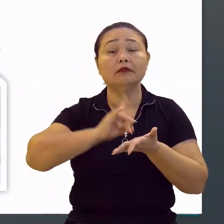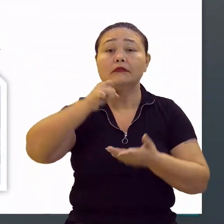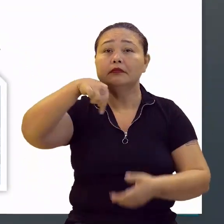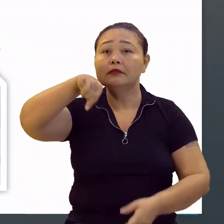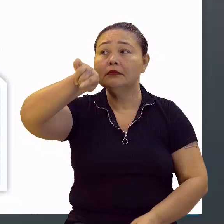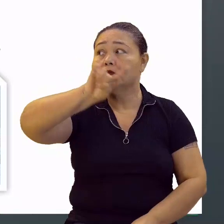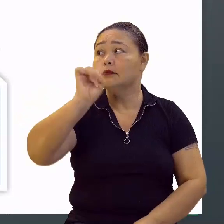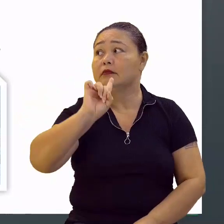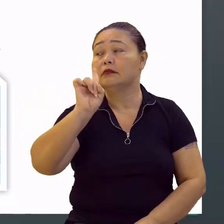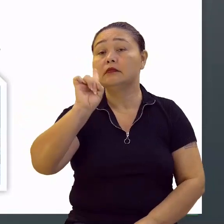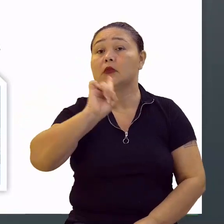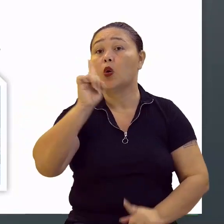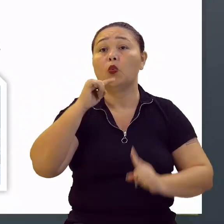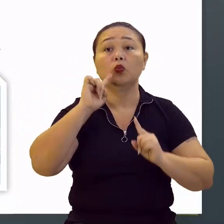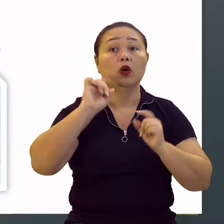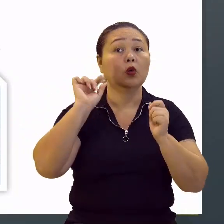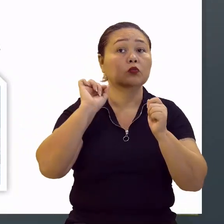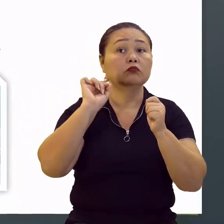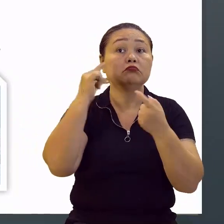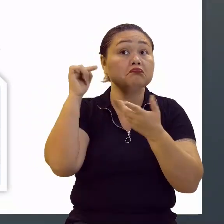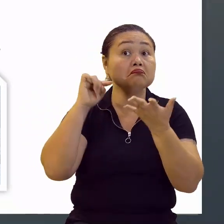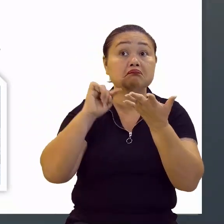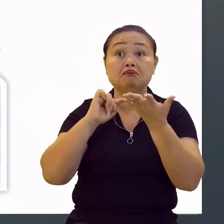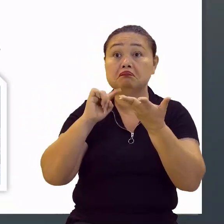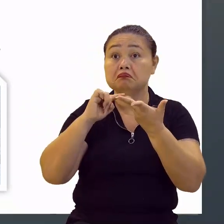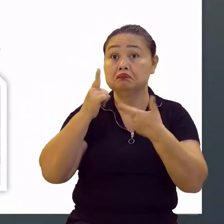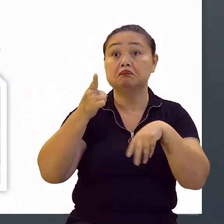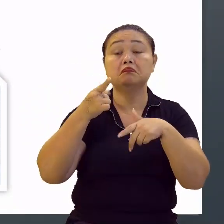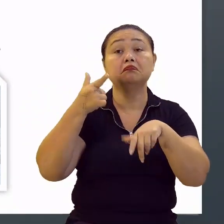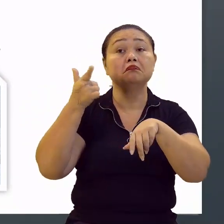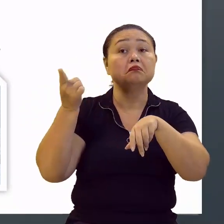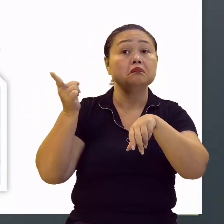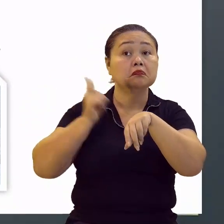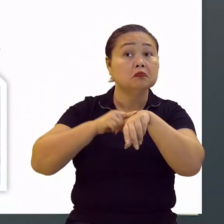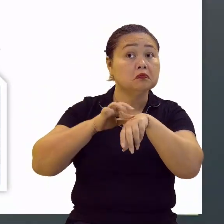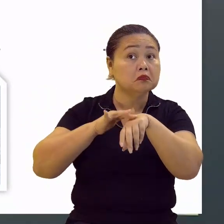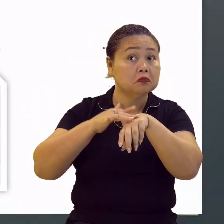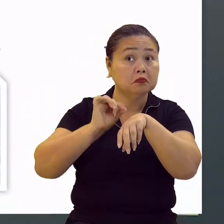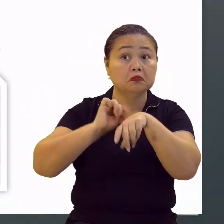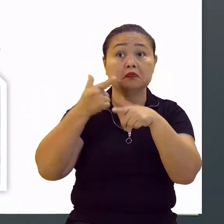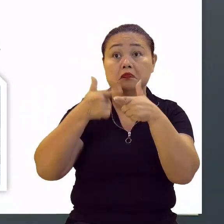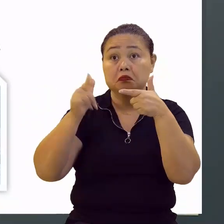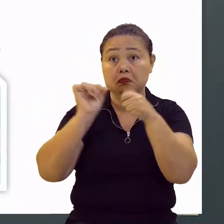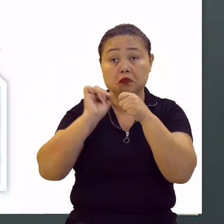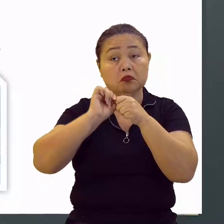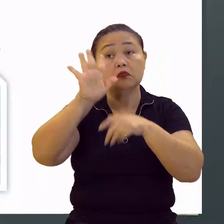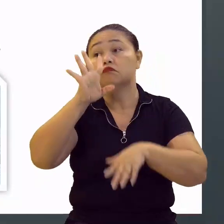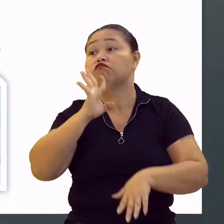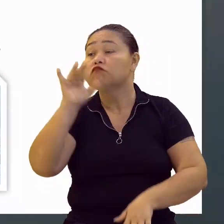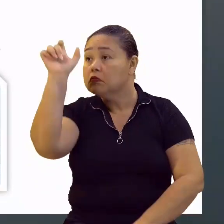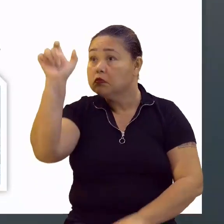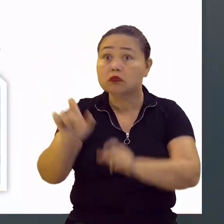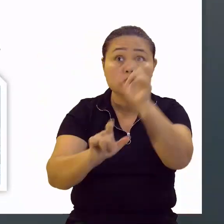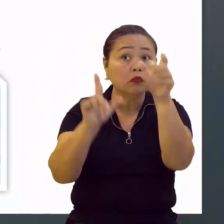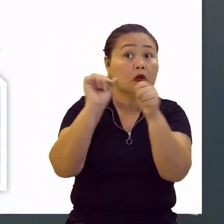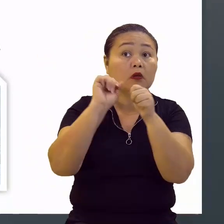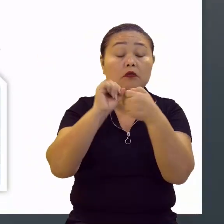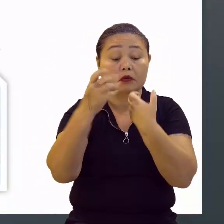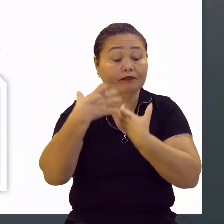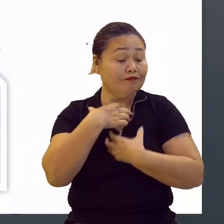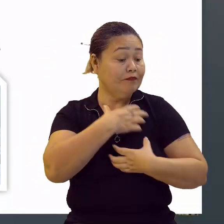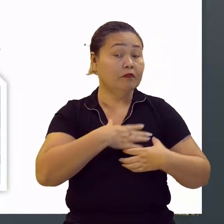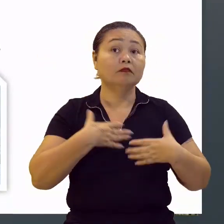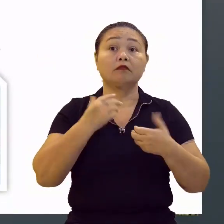esteja com nenhum tipo de transtorno. Mas se você conhecer alguém que tem algum tipo de transtorno, alguma aflição com relação à